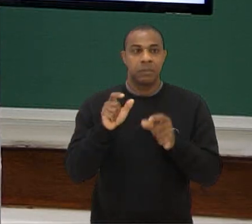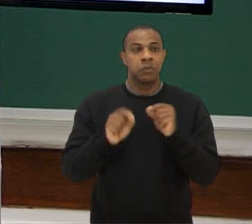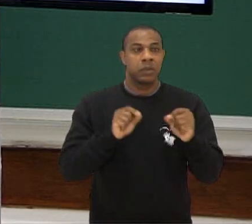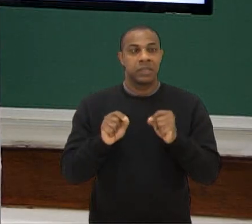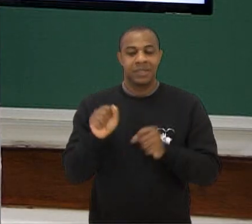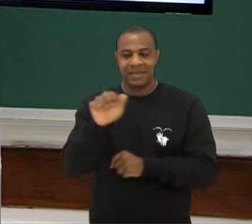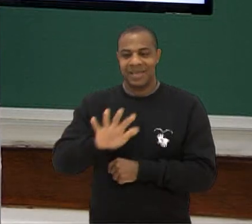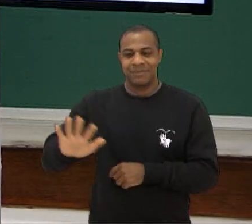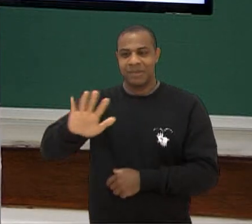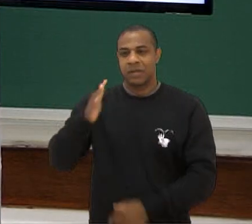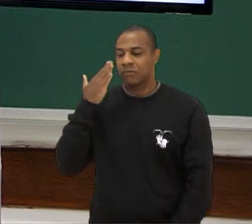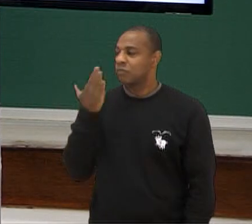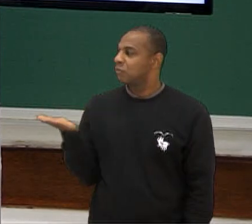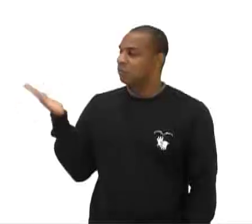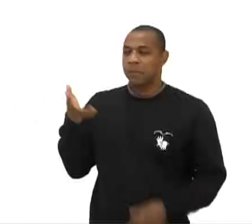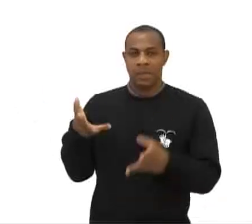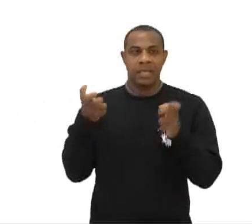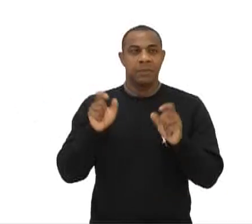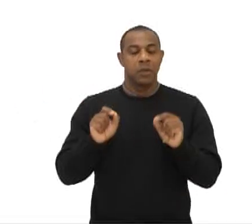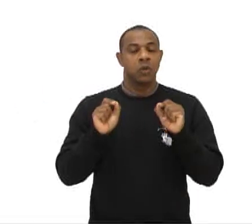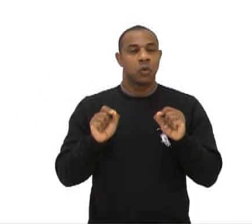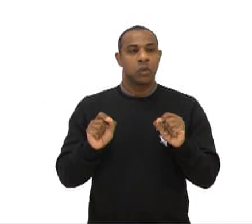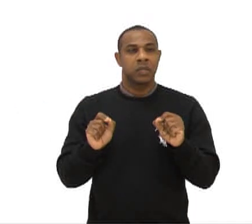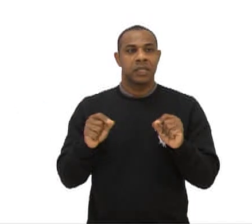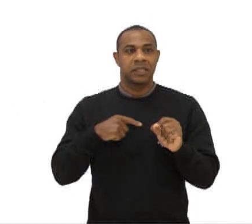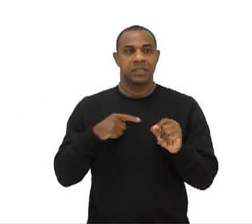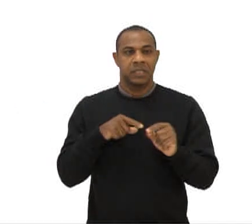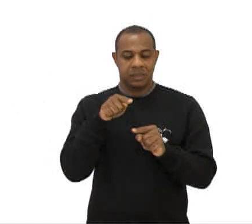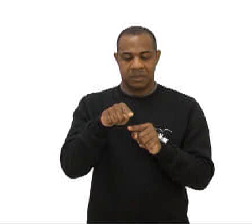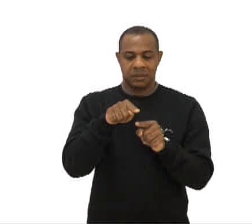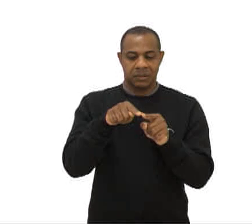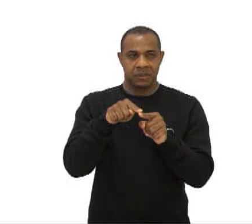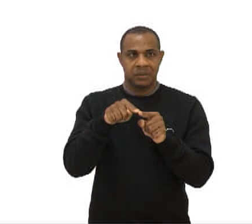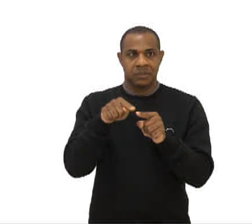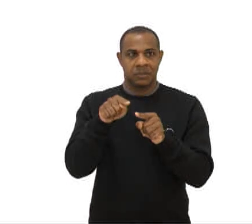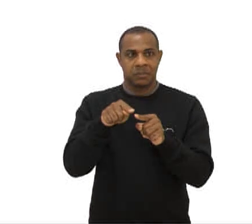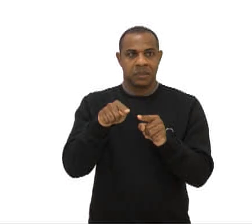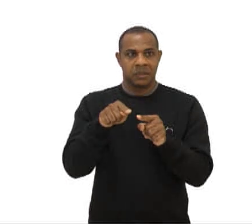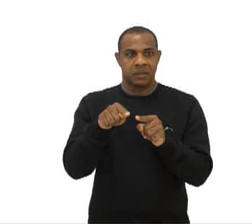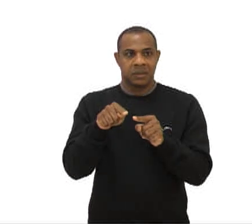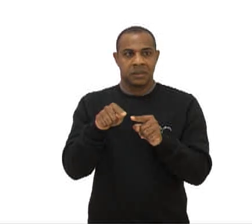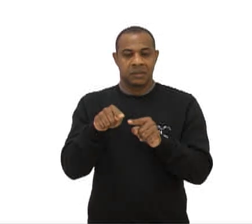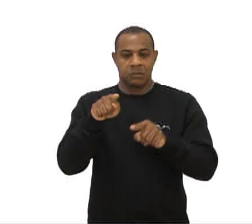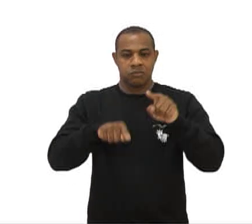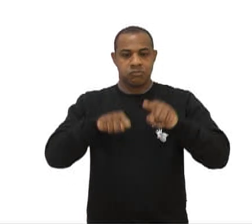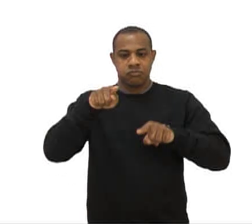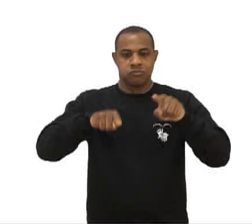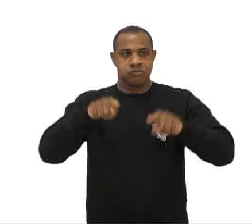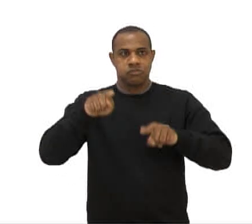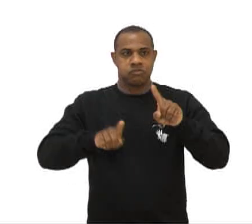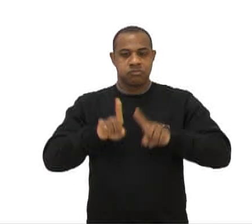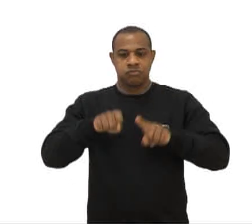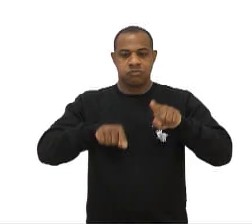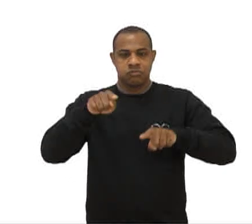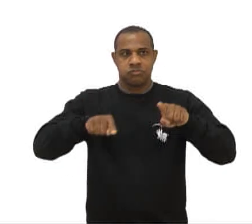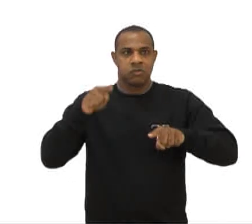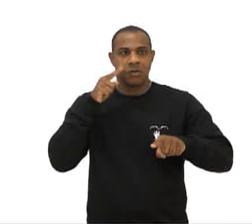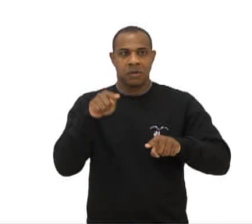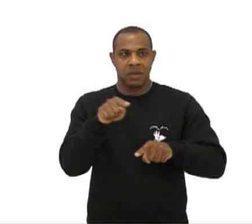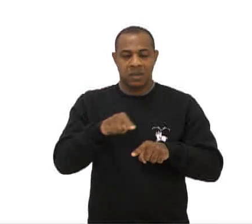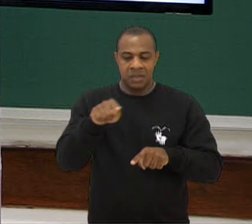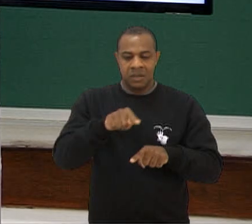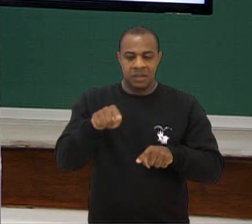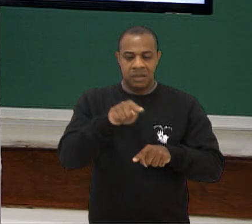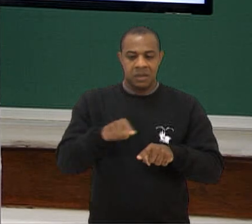nessa imagem aqui, ó. Percebam que você tem um meio causador dessa oscilação, que é aquele ponto central. Ao redor